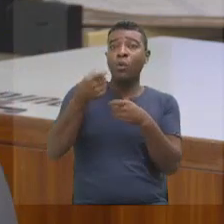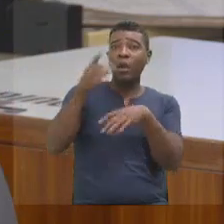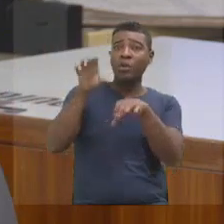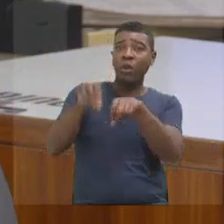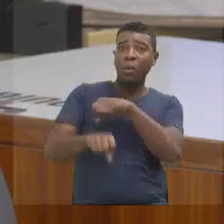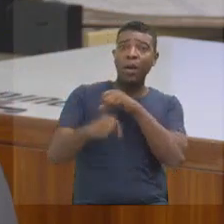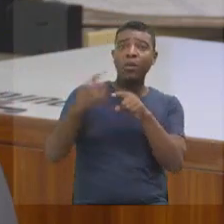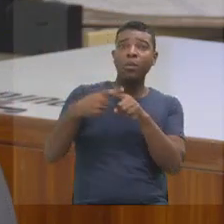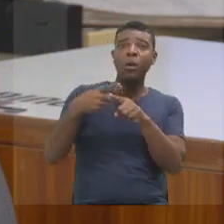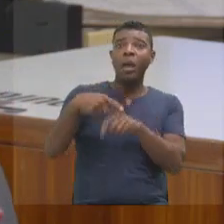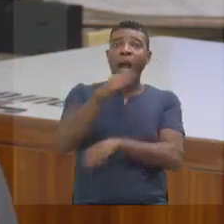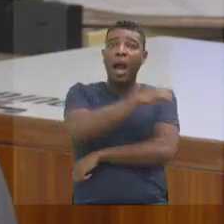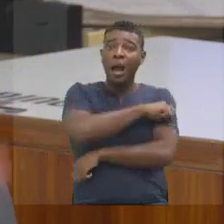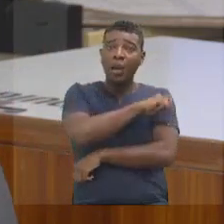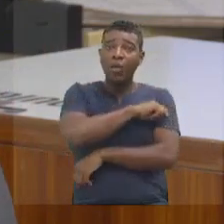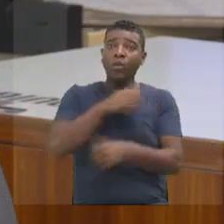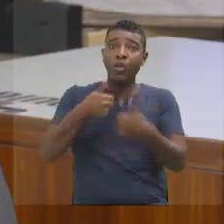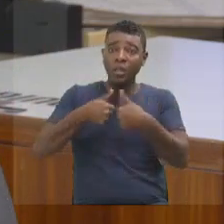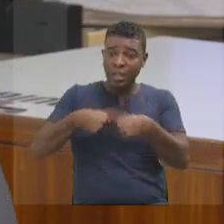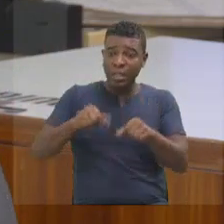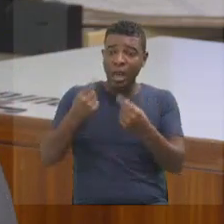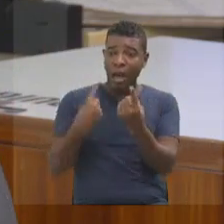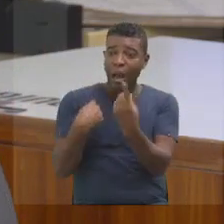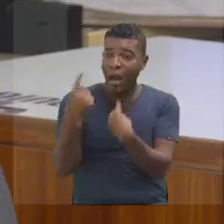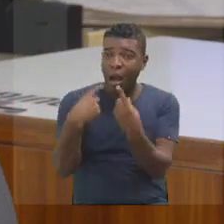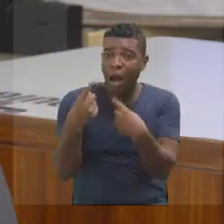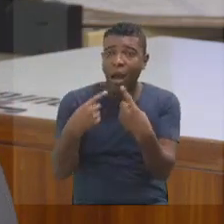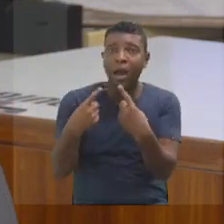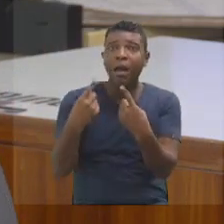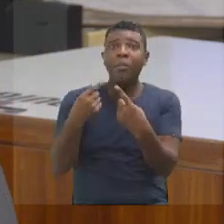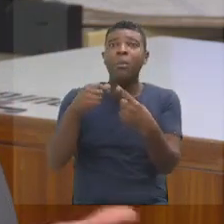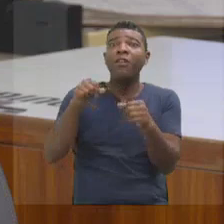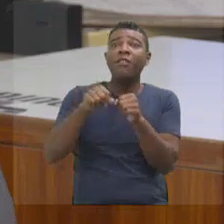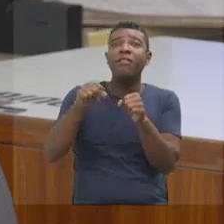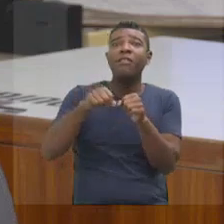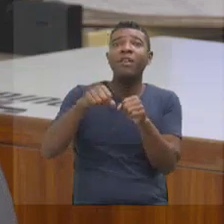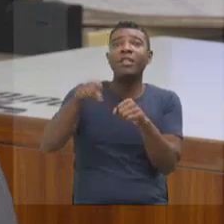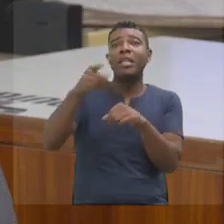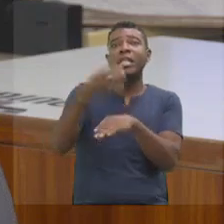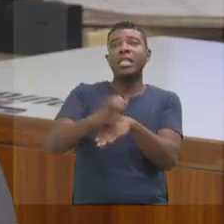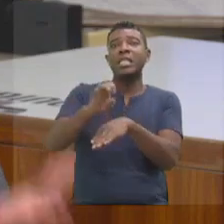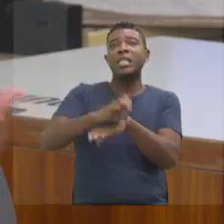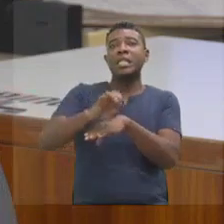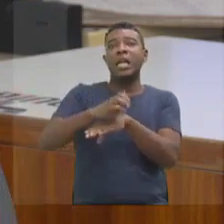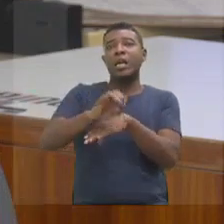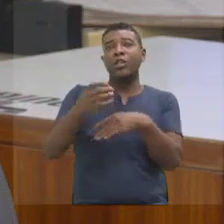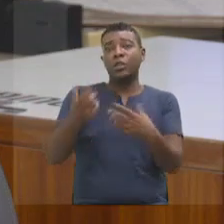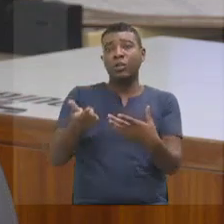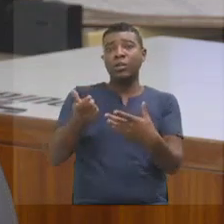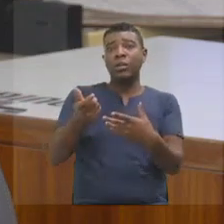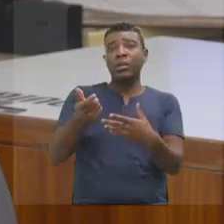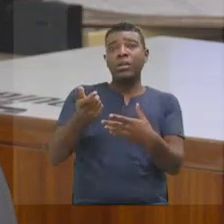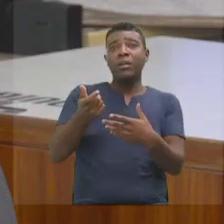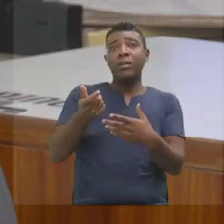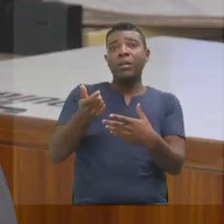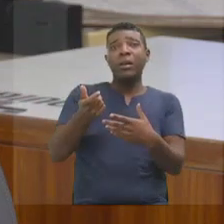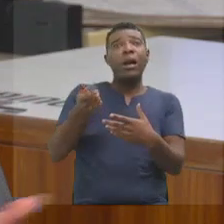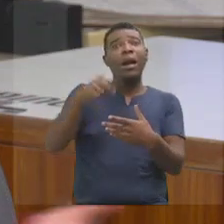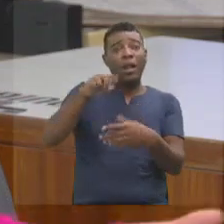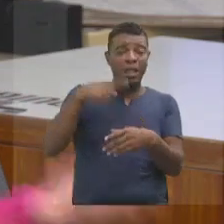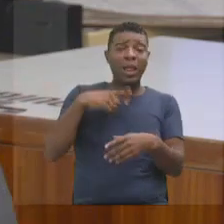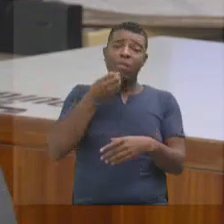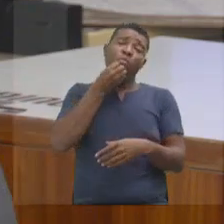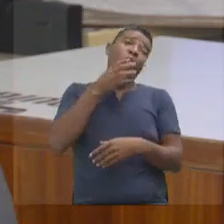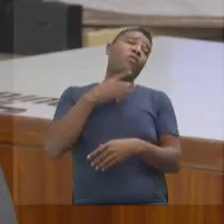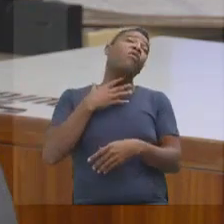alunos são colocados em rodovias todos os dias para poder estagiar se a inadmissível e a gente tem essa Boa Vontade do Governo Federal